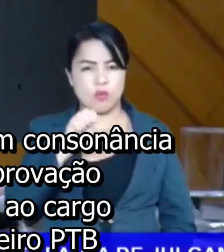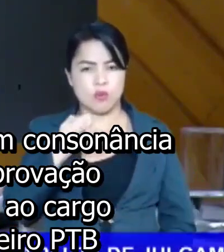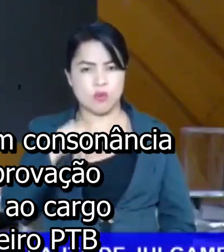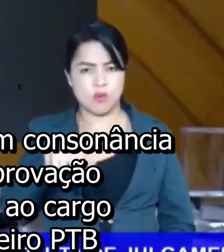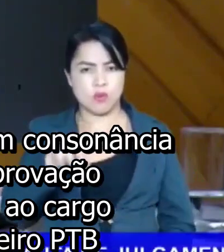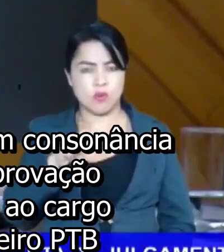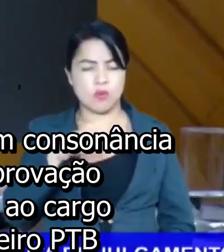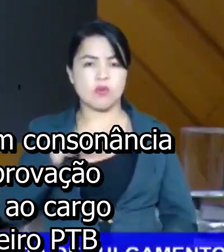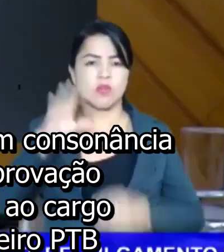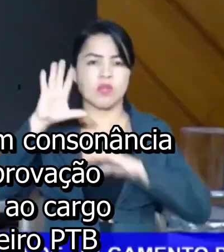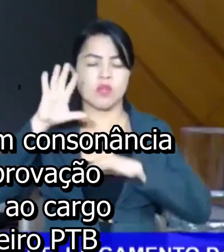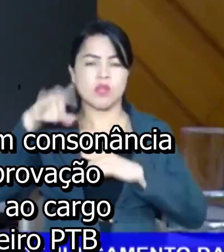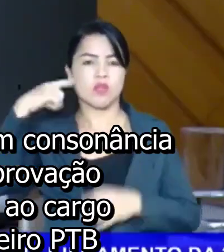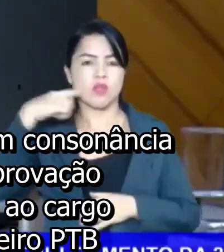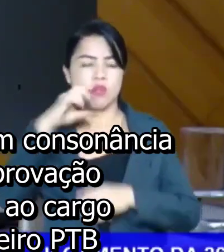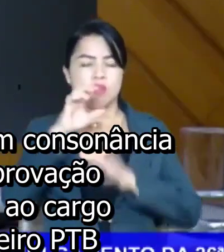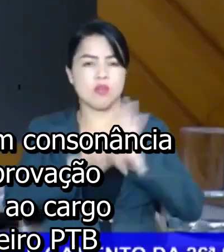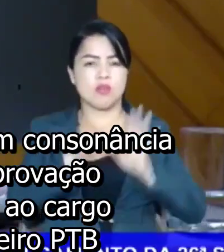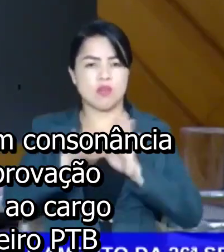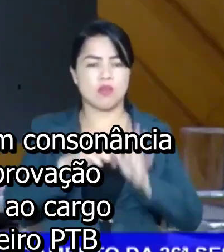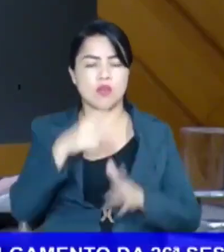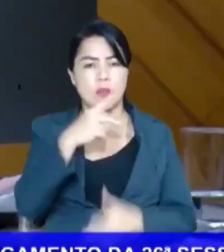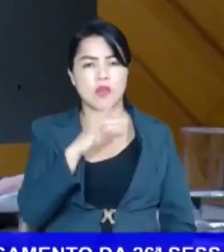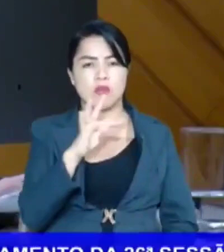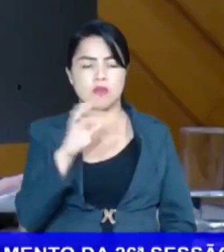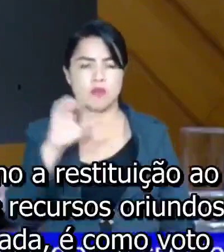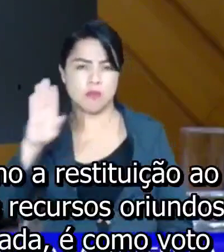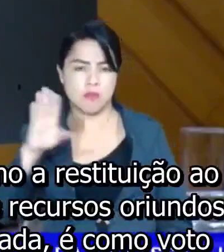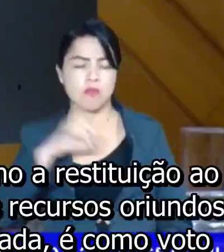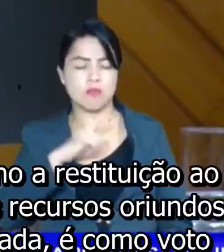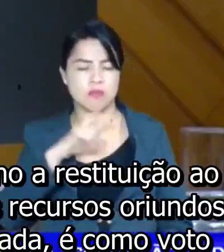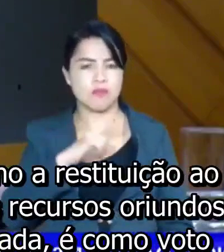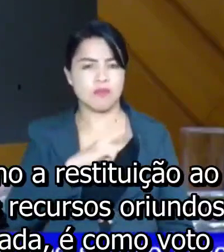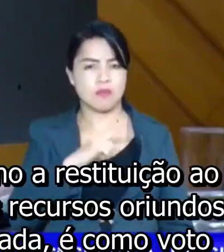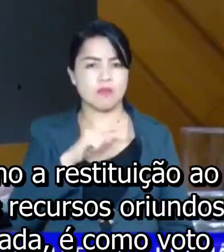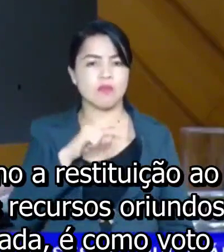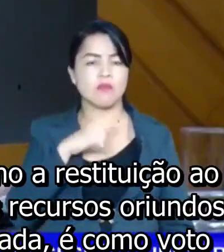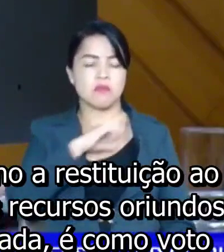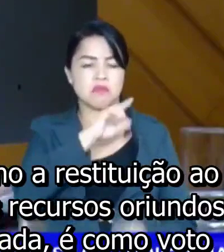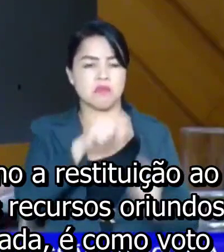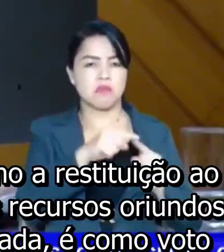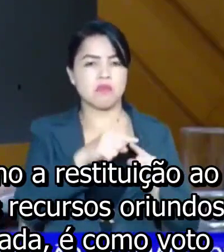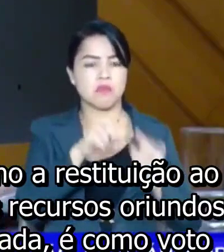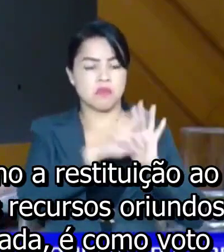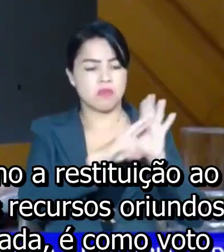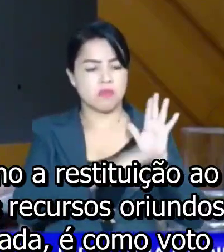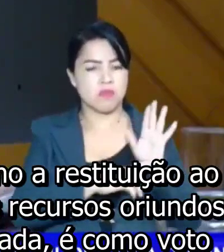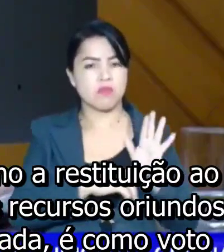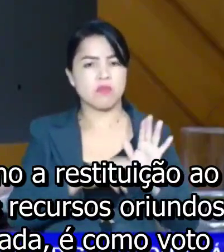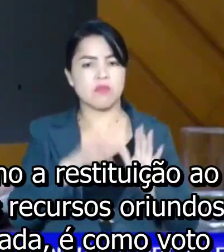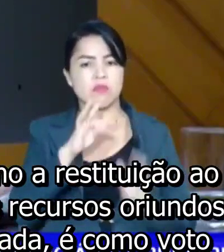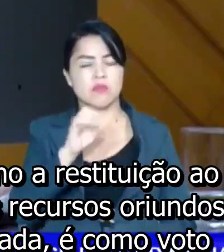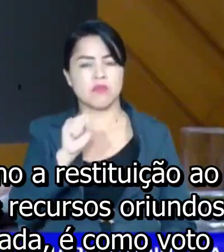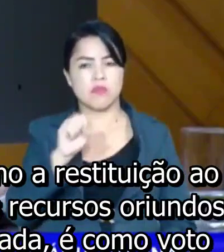deputada federal pelo Partido Trabalhista Brasileiro, PTB, nos termos da resolução do TSE